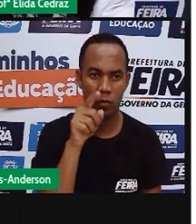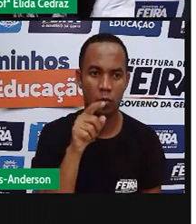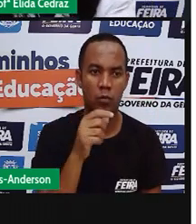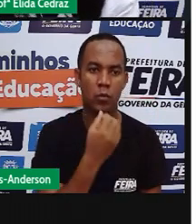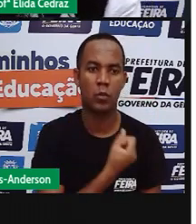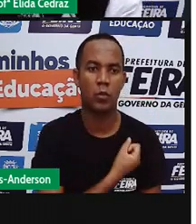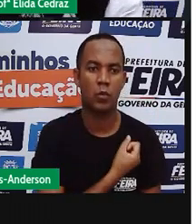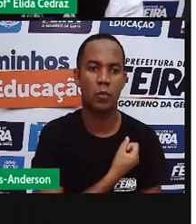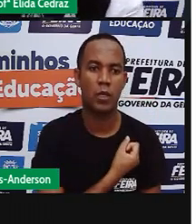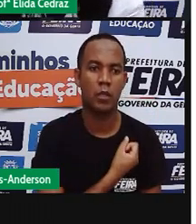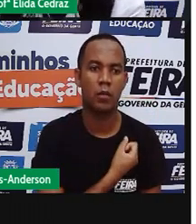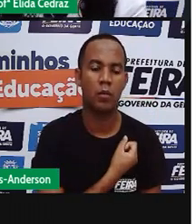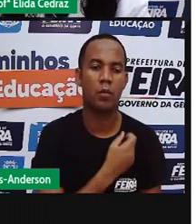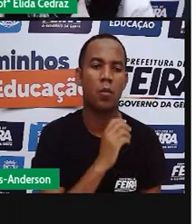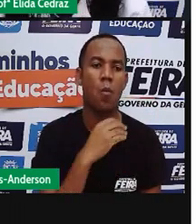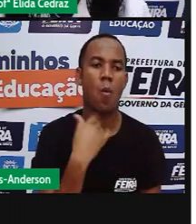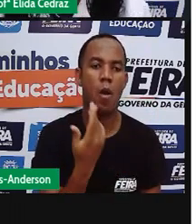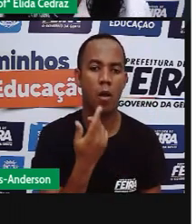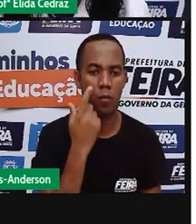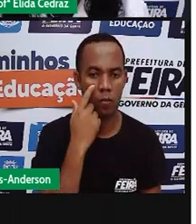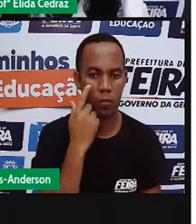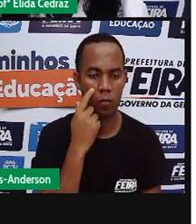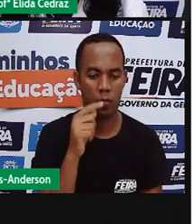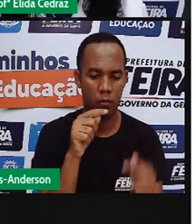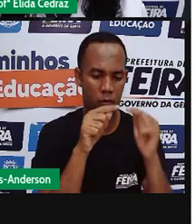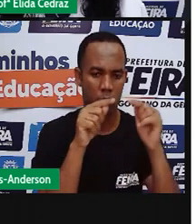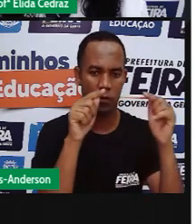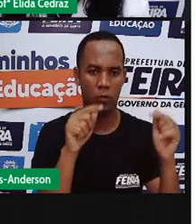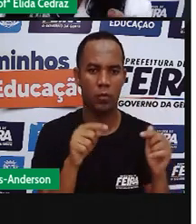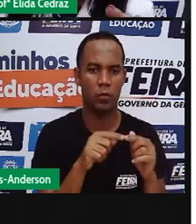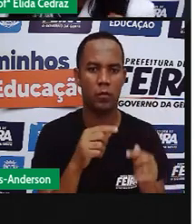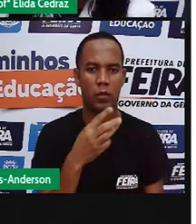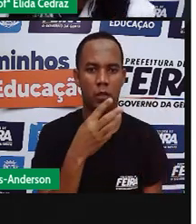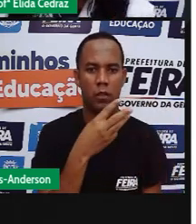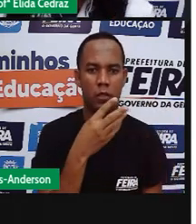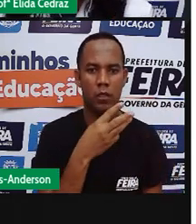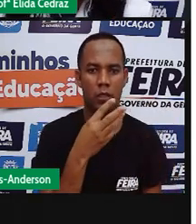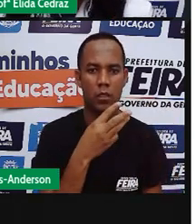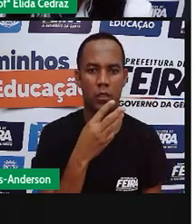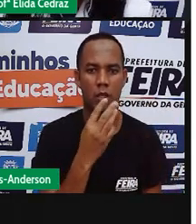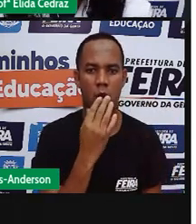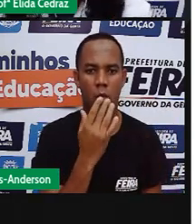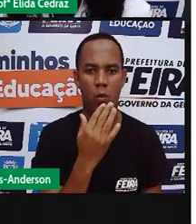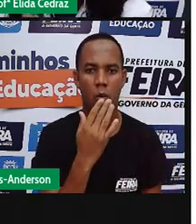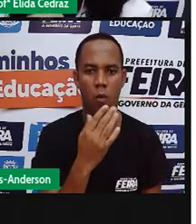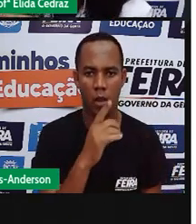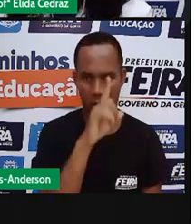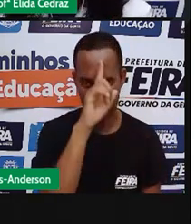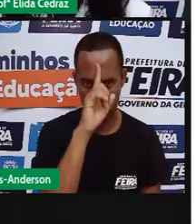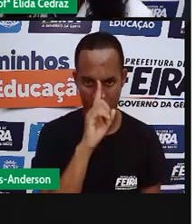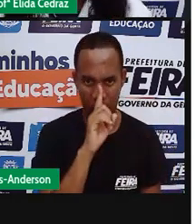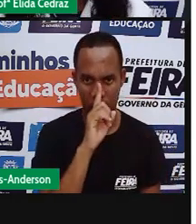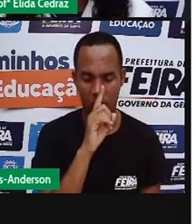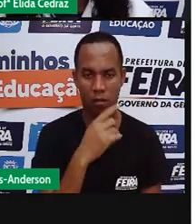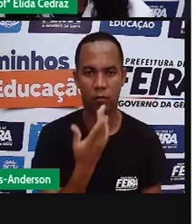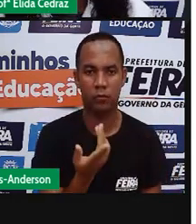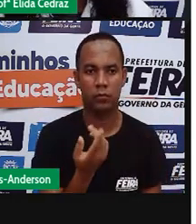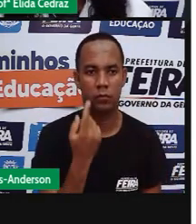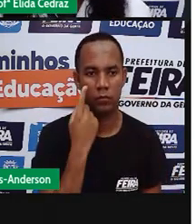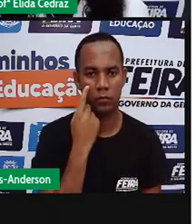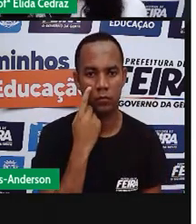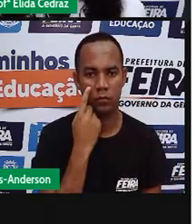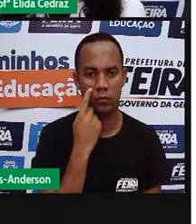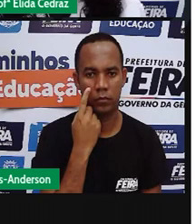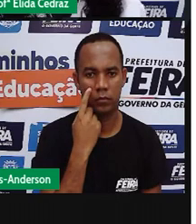número 3. Então, nesse quadradinho, número 3. A cor é amarela e na legenda ele é o